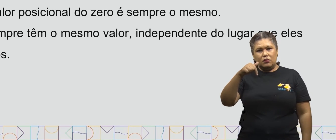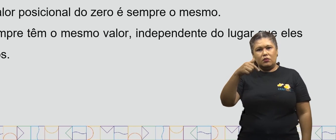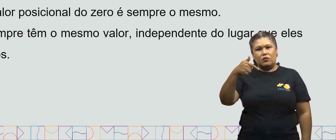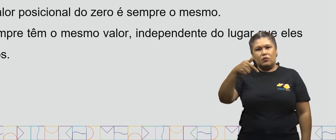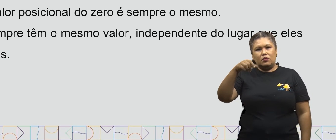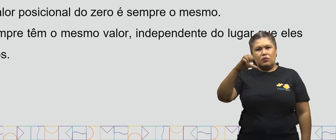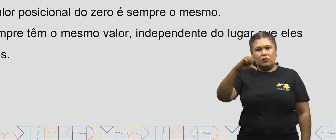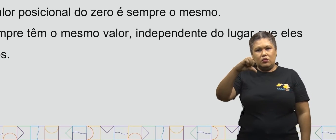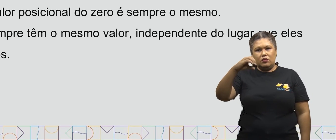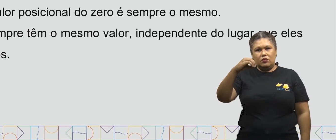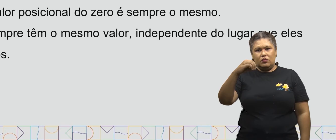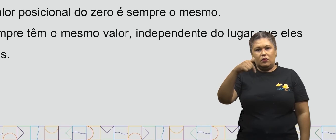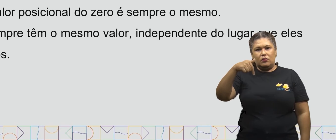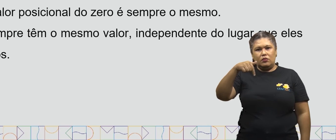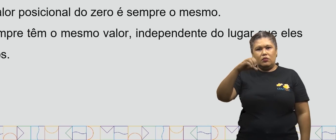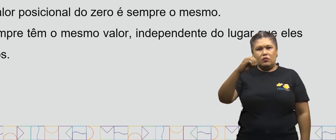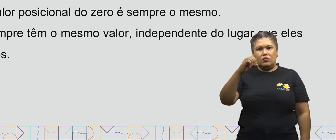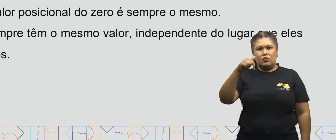790,